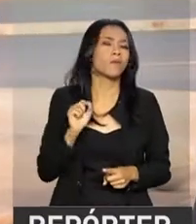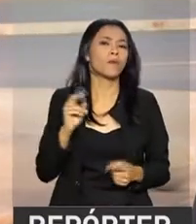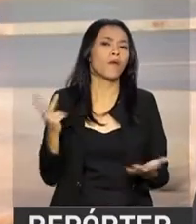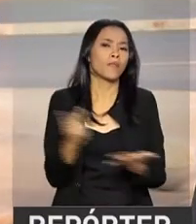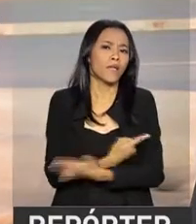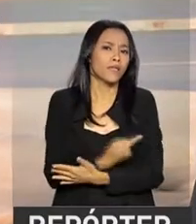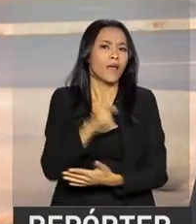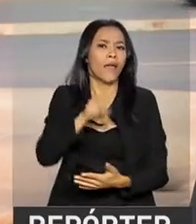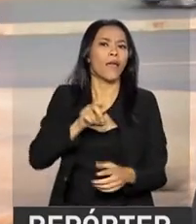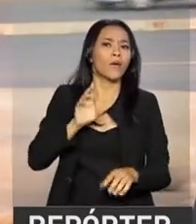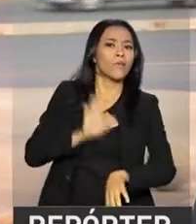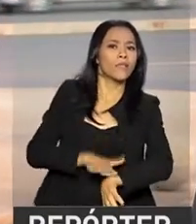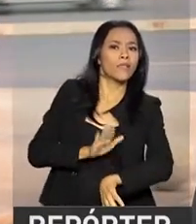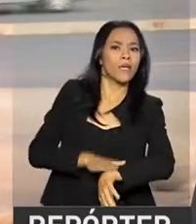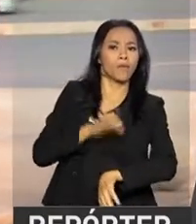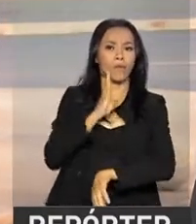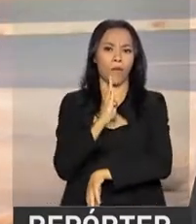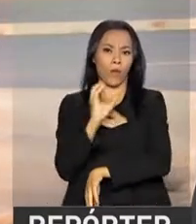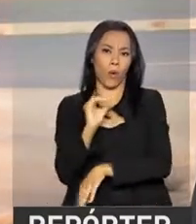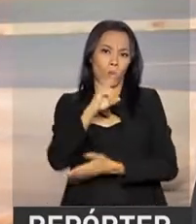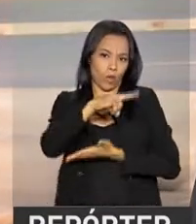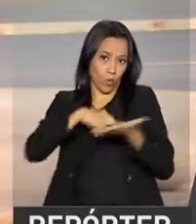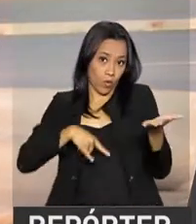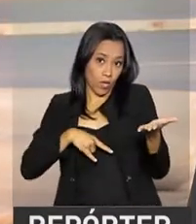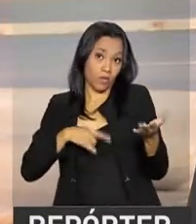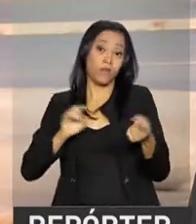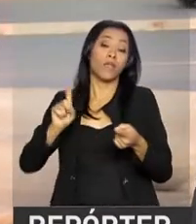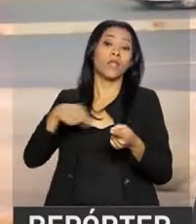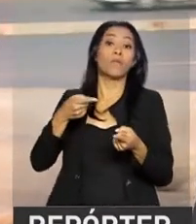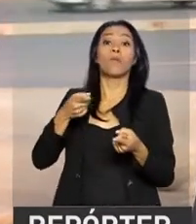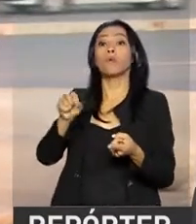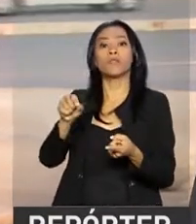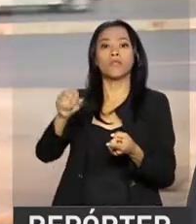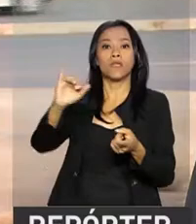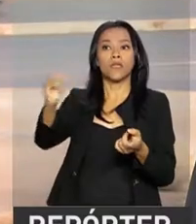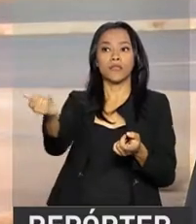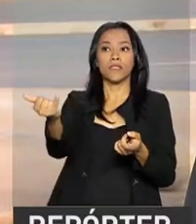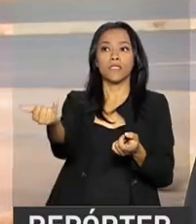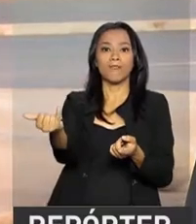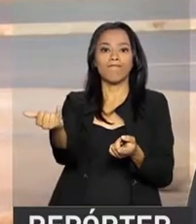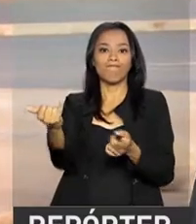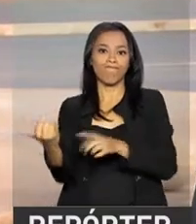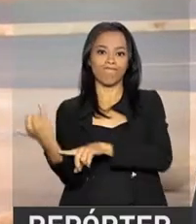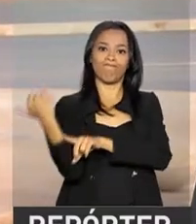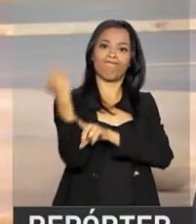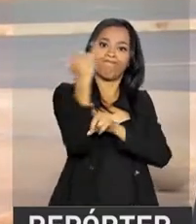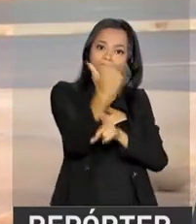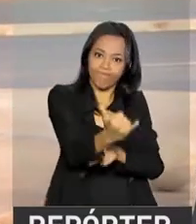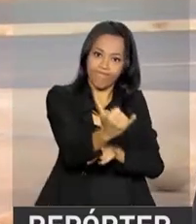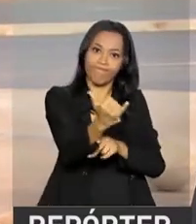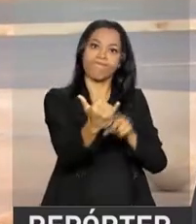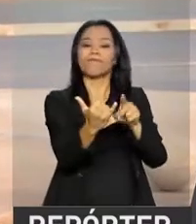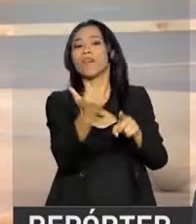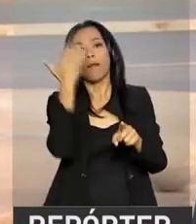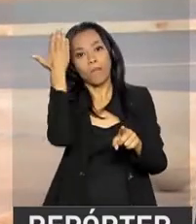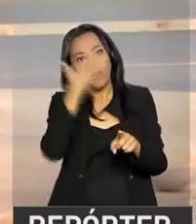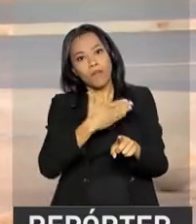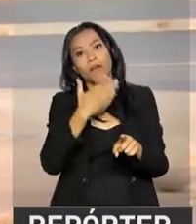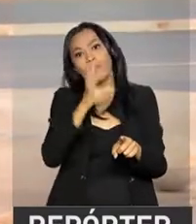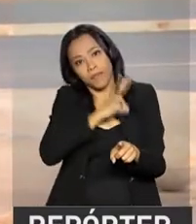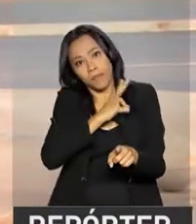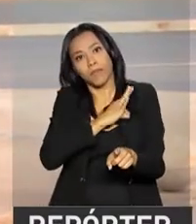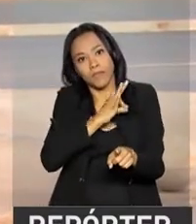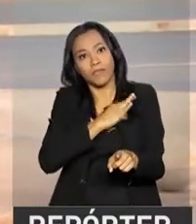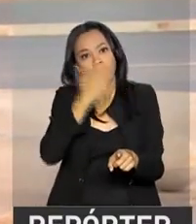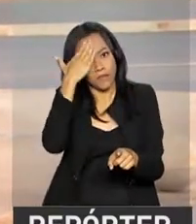é o tempo entre o boletim de ocorrência ea notificação aos órgãos de segurança pública como a própria polícia